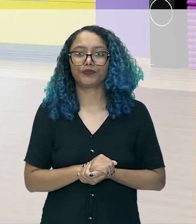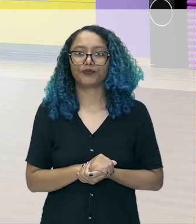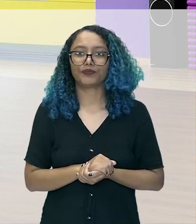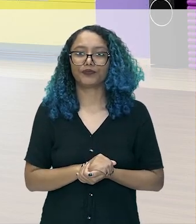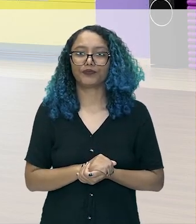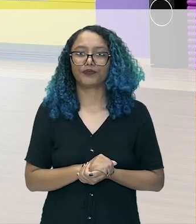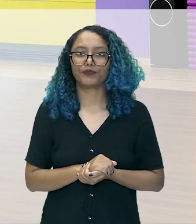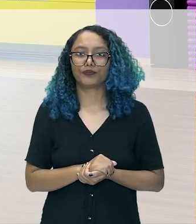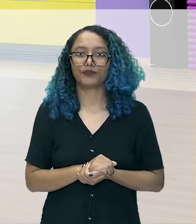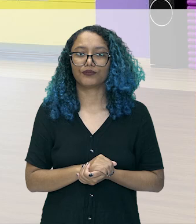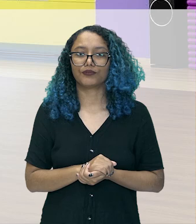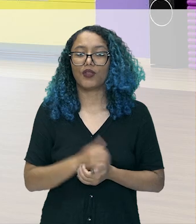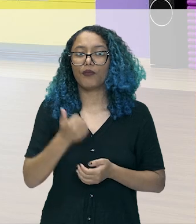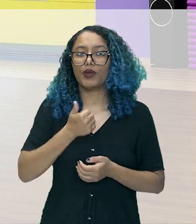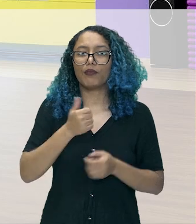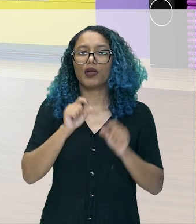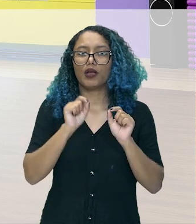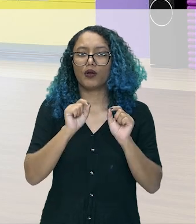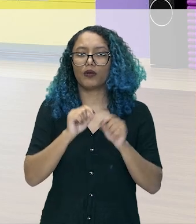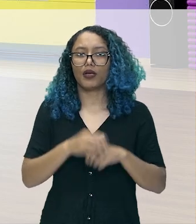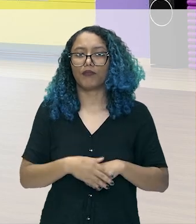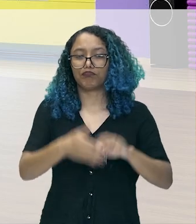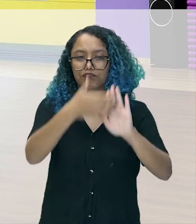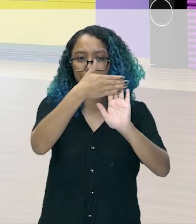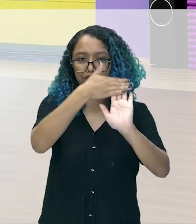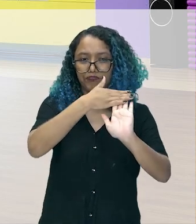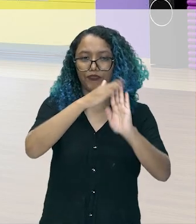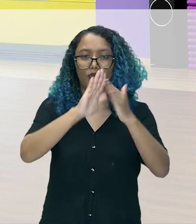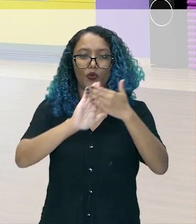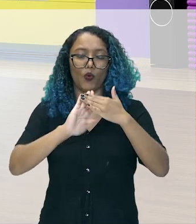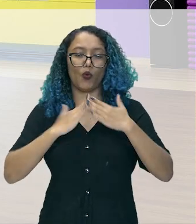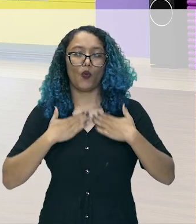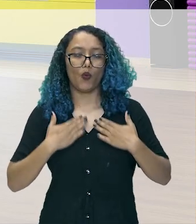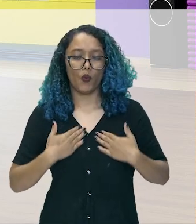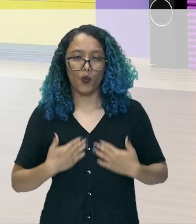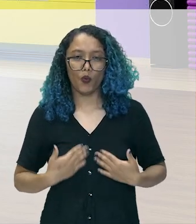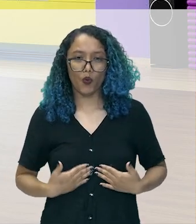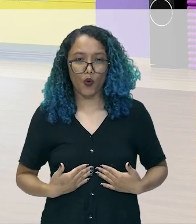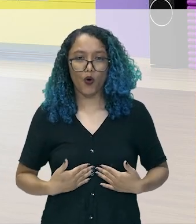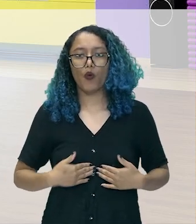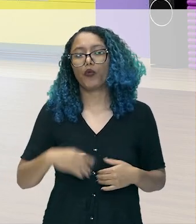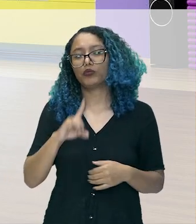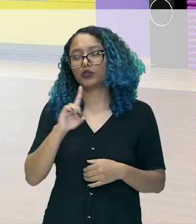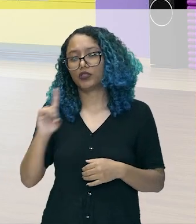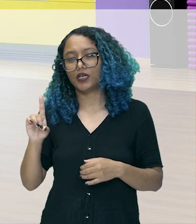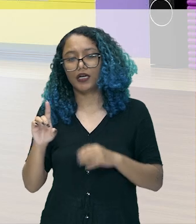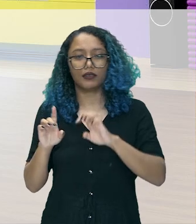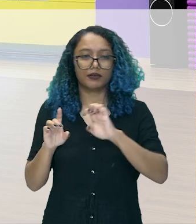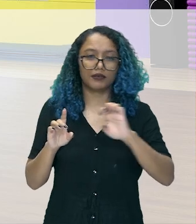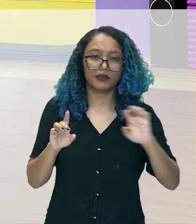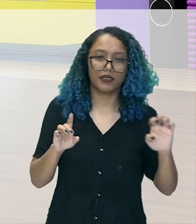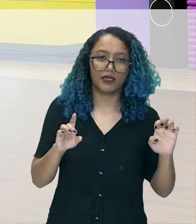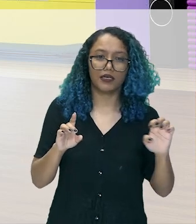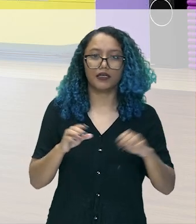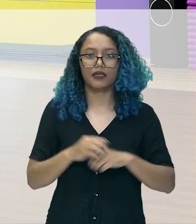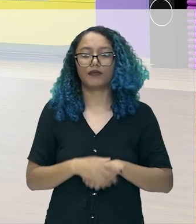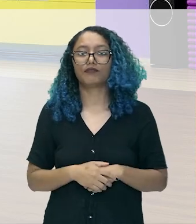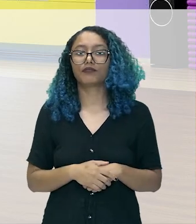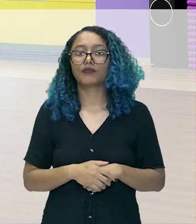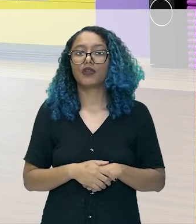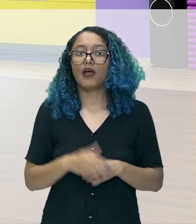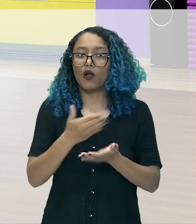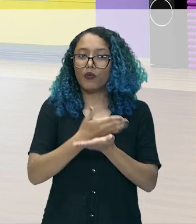quê? Uma aula prática. Então eu convido todos vocês a ficarem de pé e me seguirem, porque nós iremos fazer